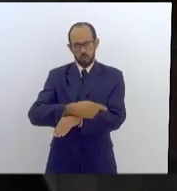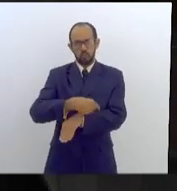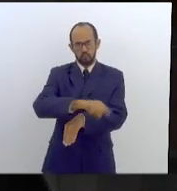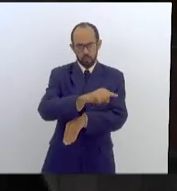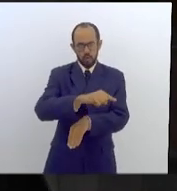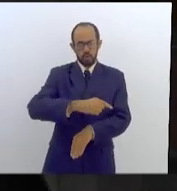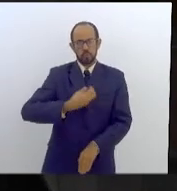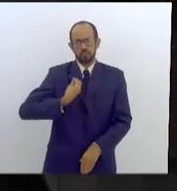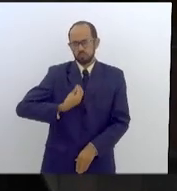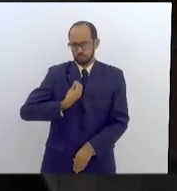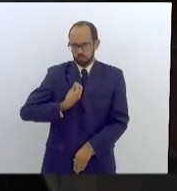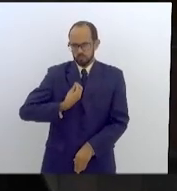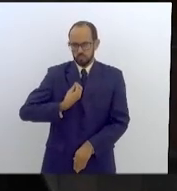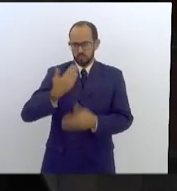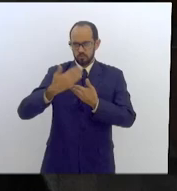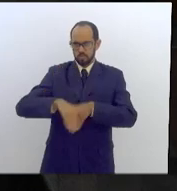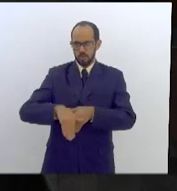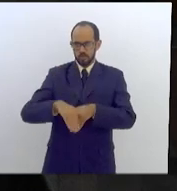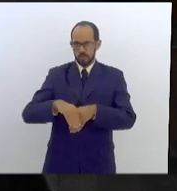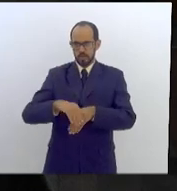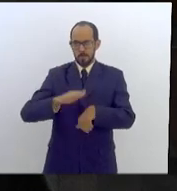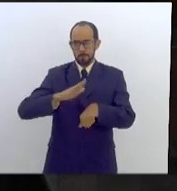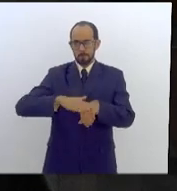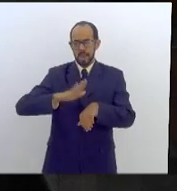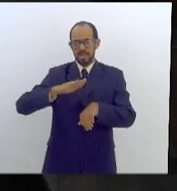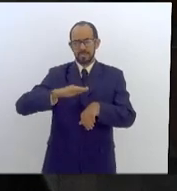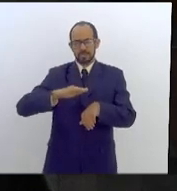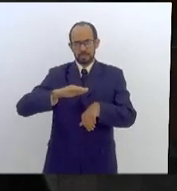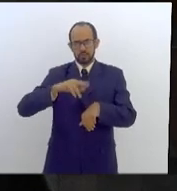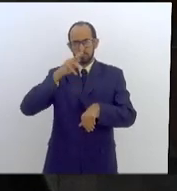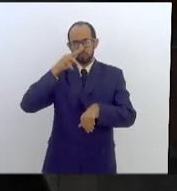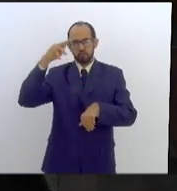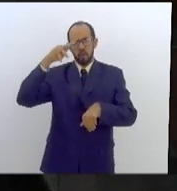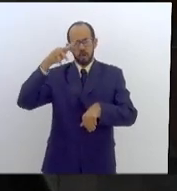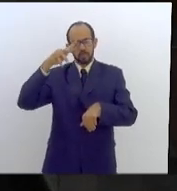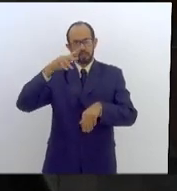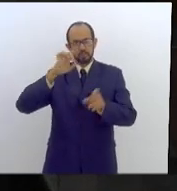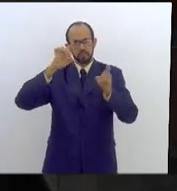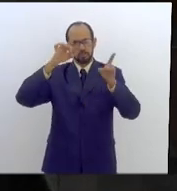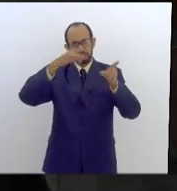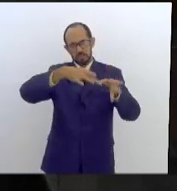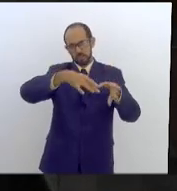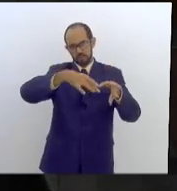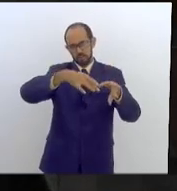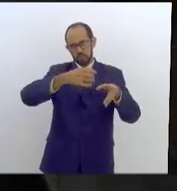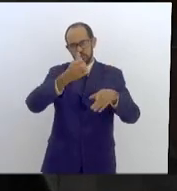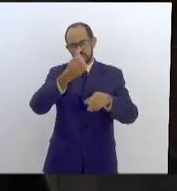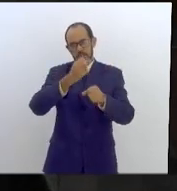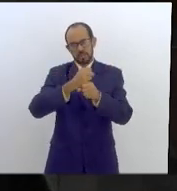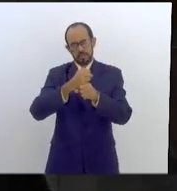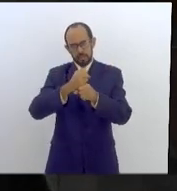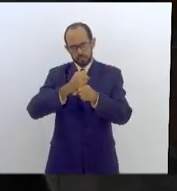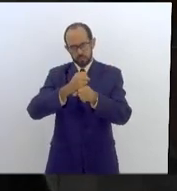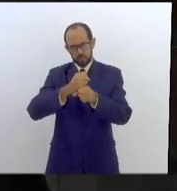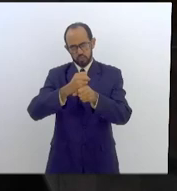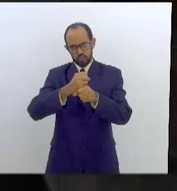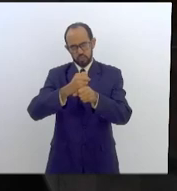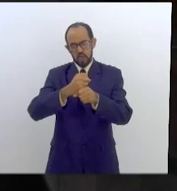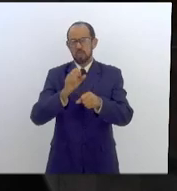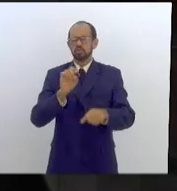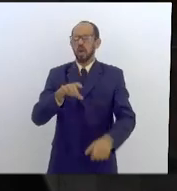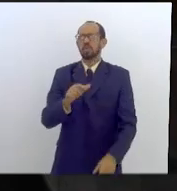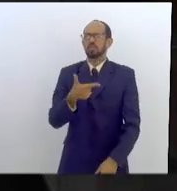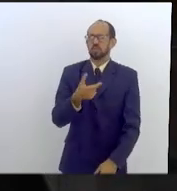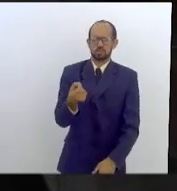as provas Essa é a mais alta taxa de abstenção dos últimos seis anos deixando de lado evidentemente o ano 2020 que foi o